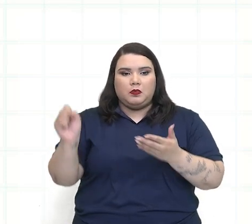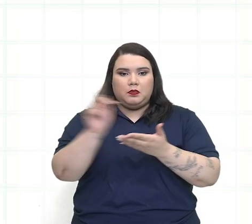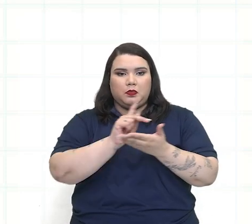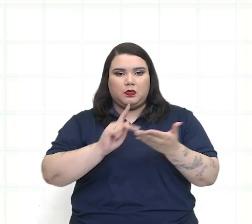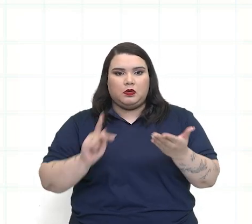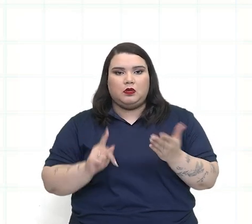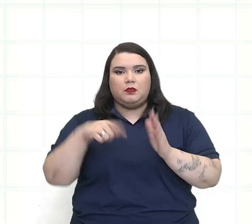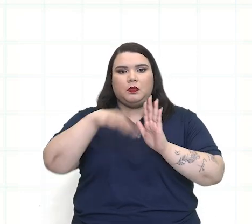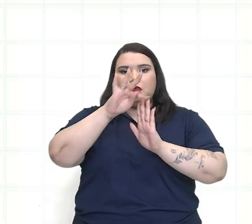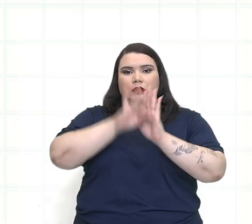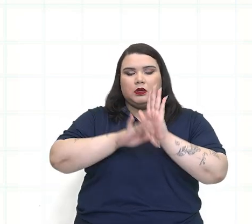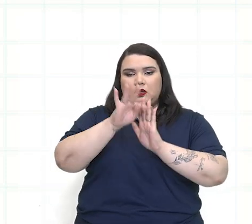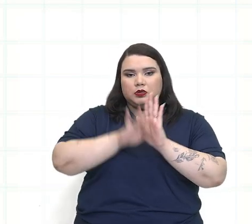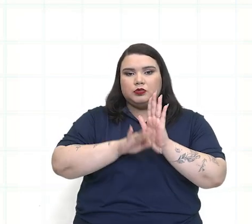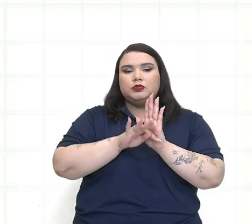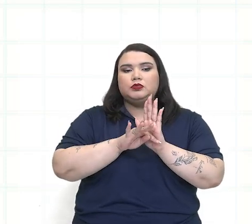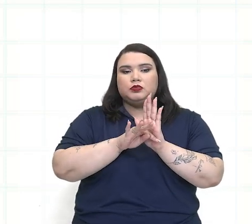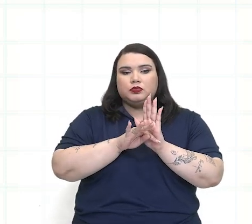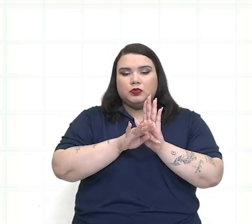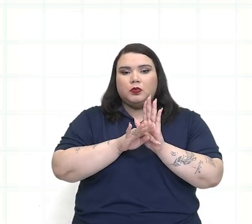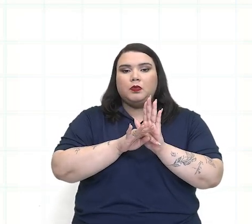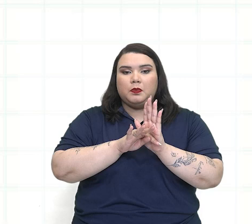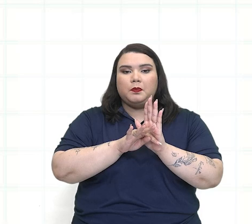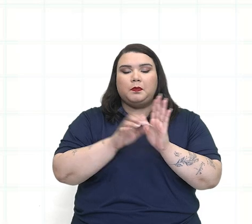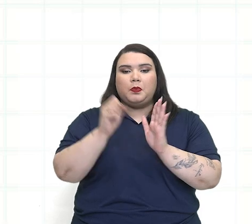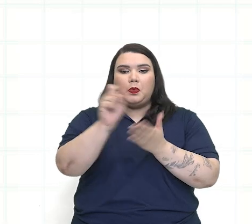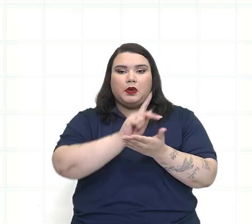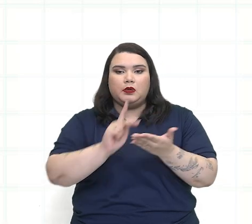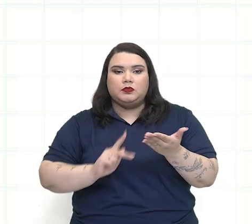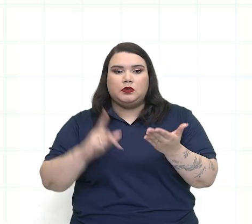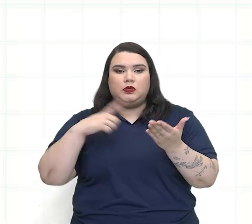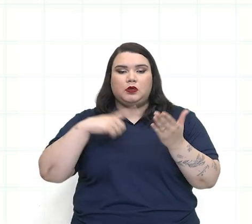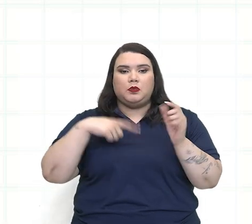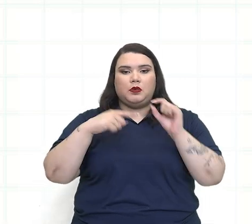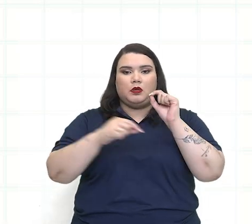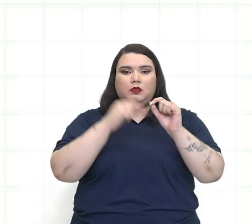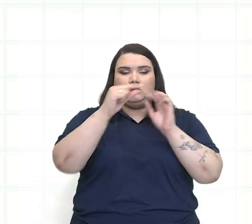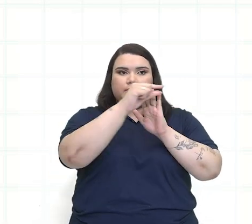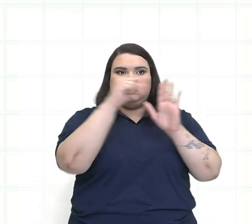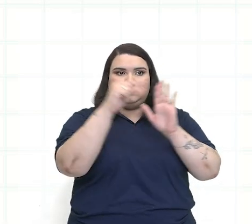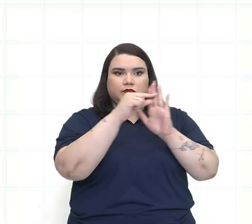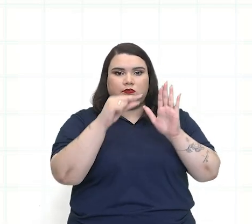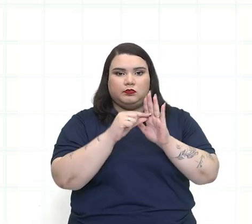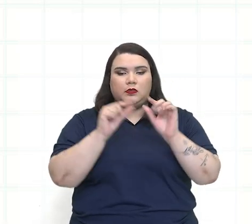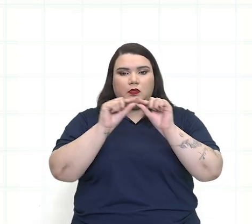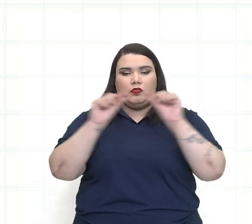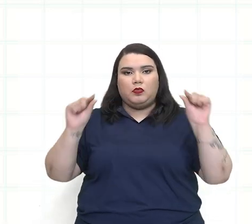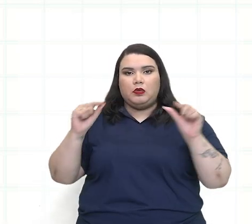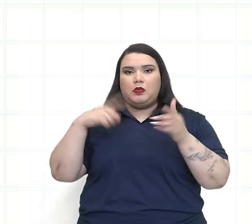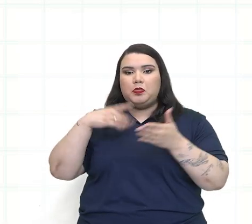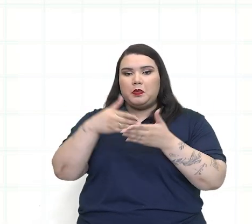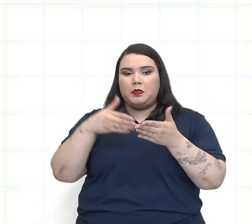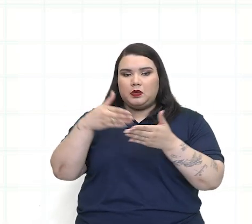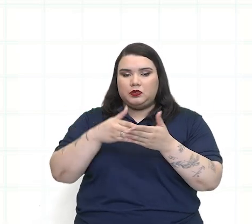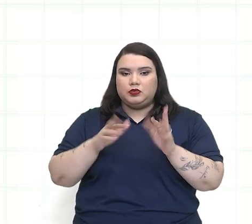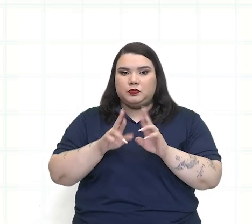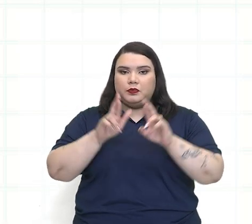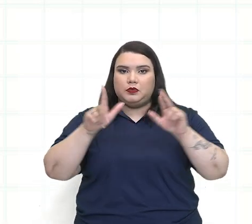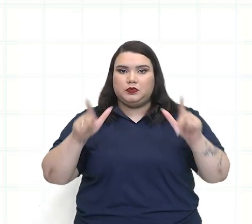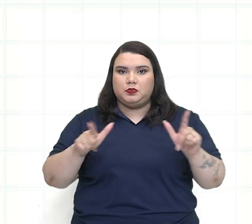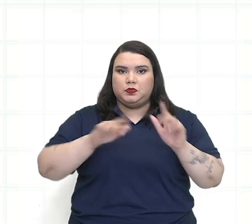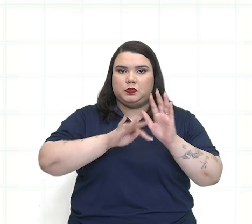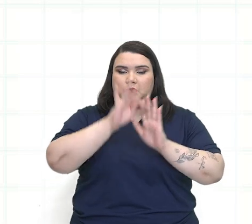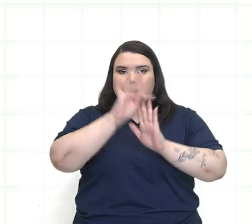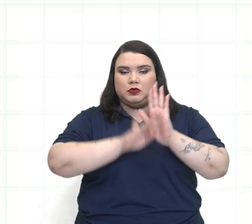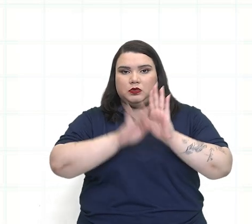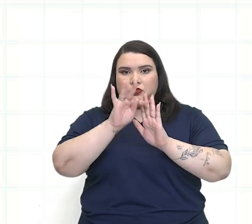texto poético, organizado em versos, né, em linhas, em tamanho limitado, ou seja, ele é diferente dos